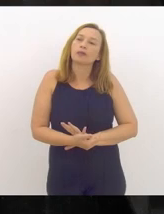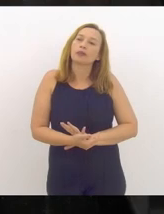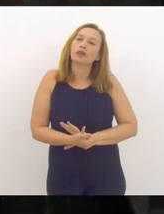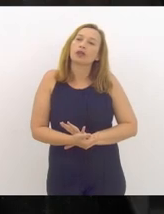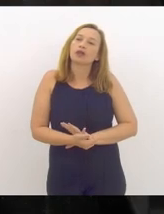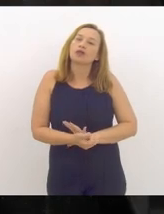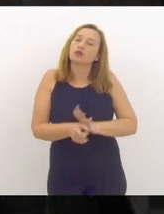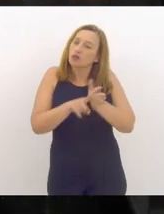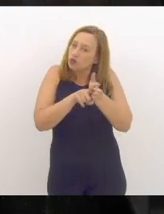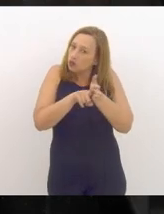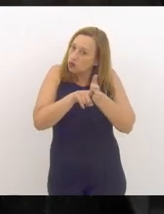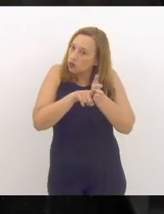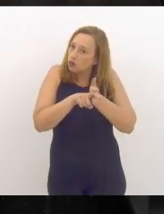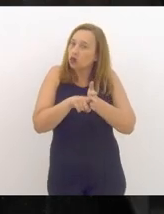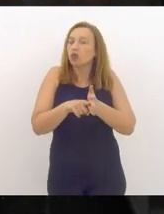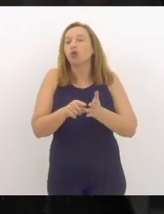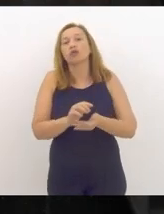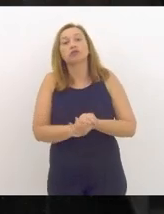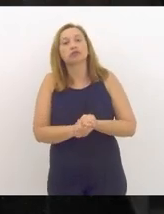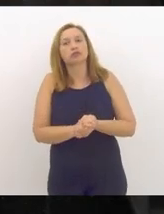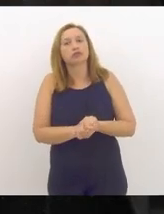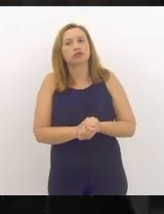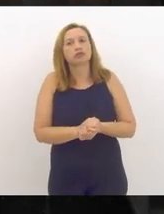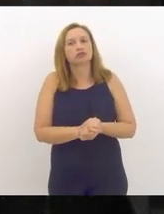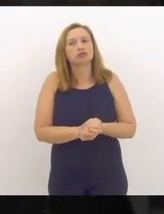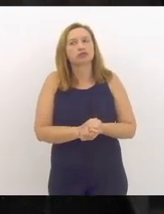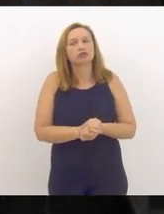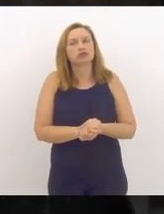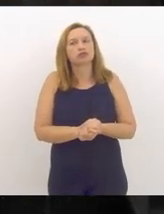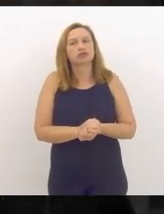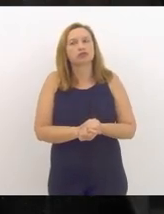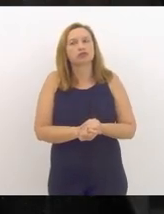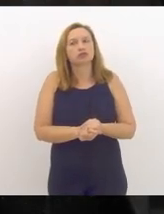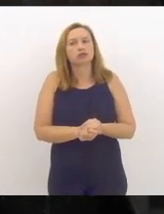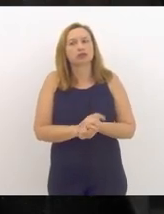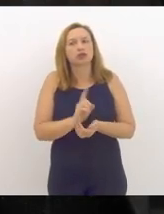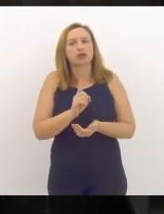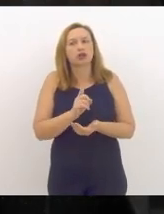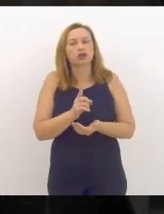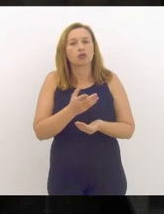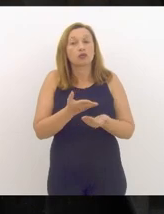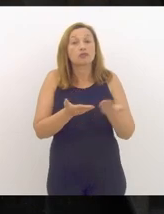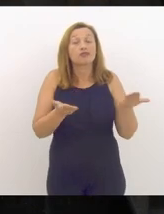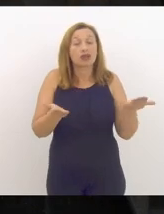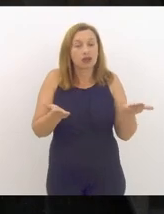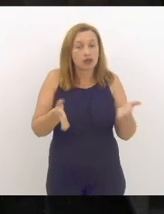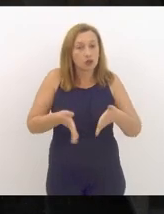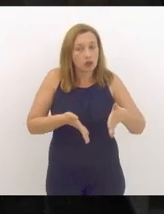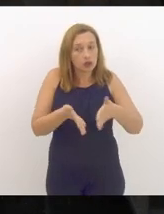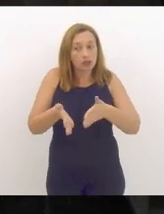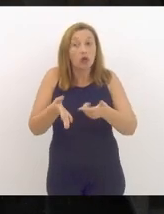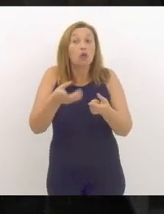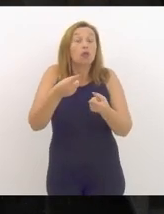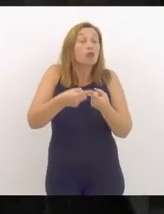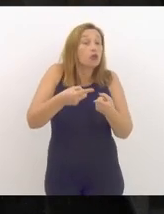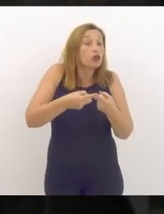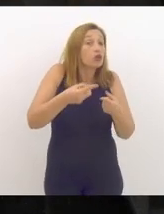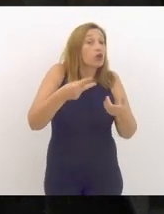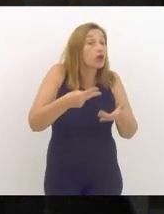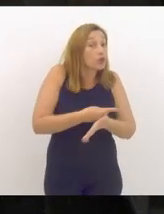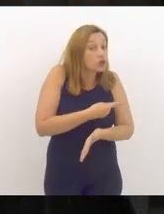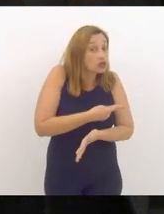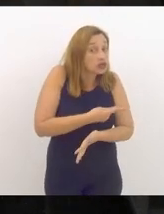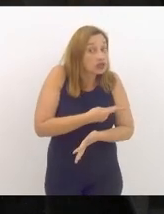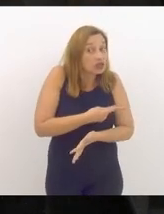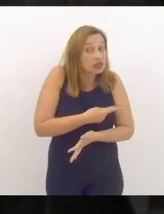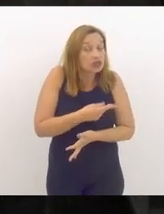auditados e investigados, para que não fique pedra sobre pedra. Porque o que aconteceu